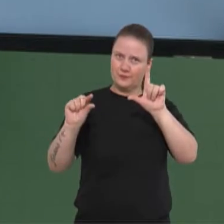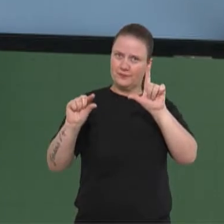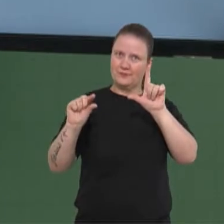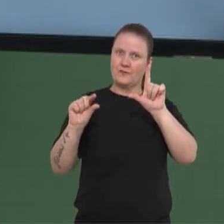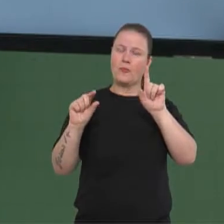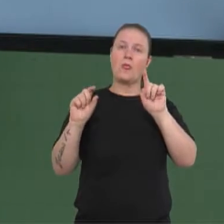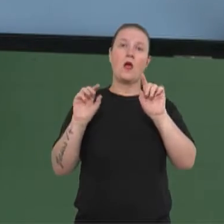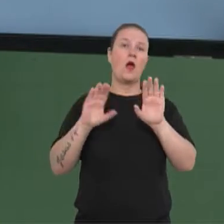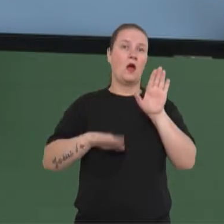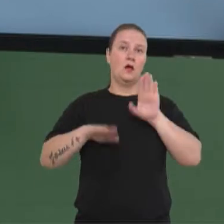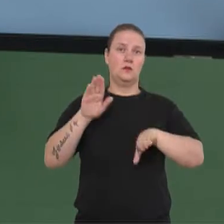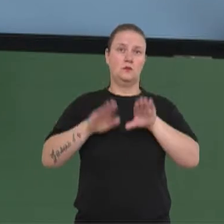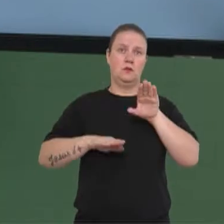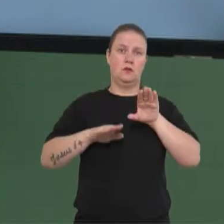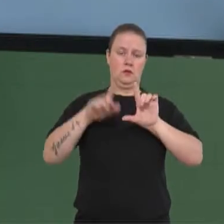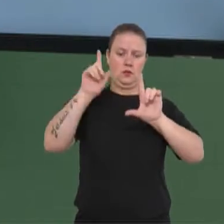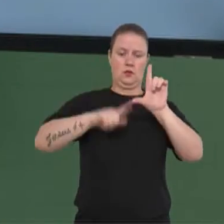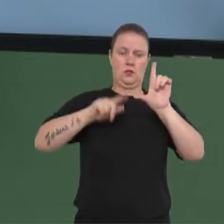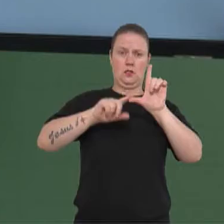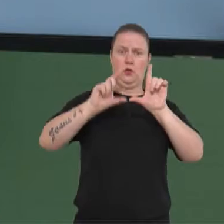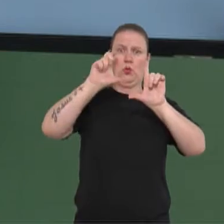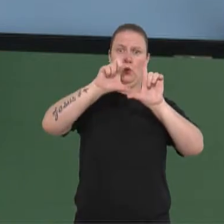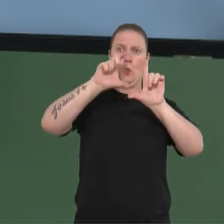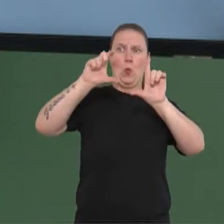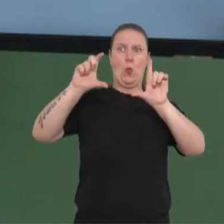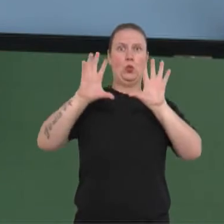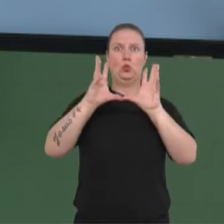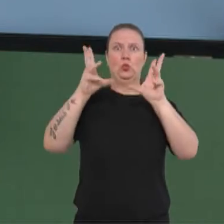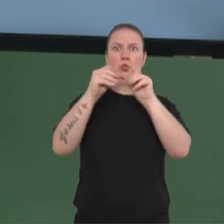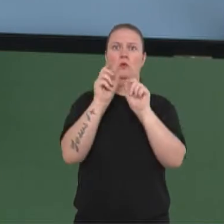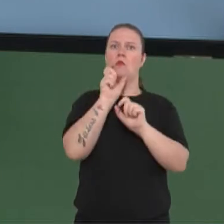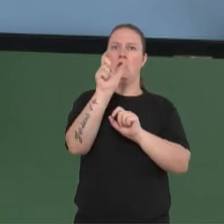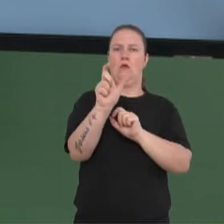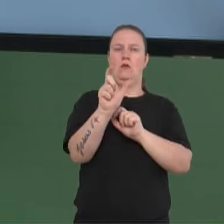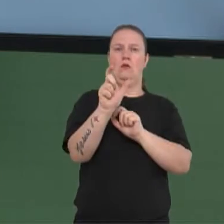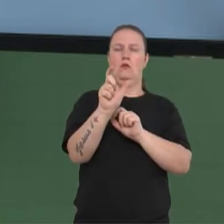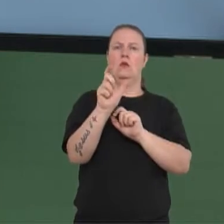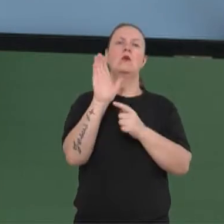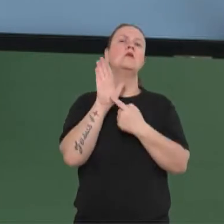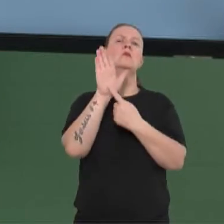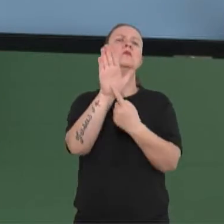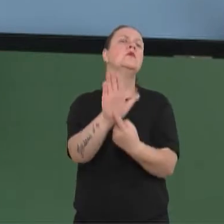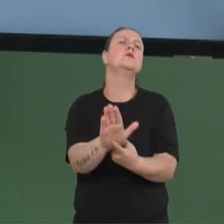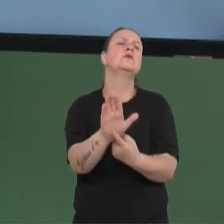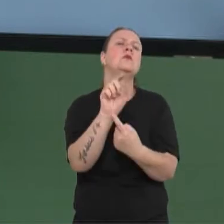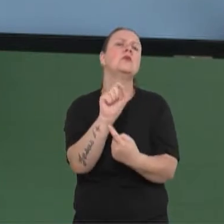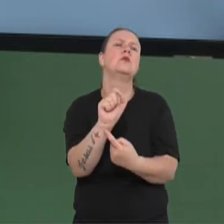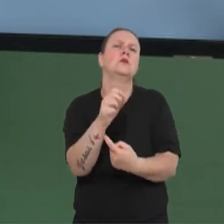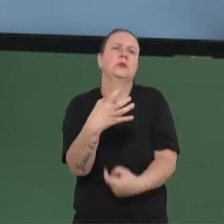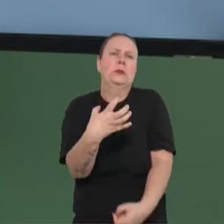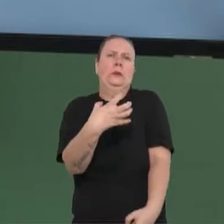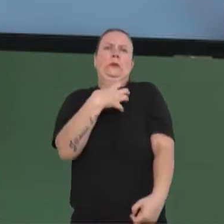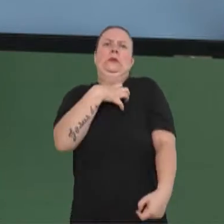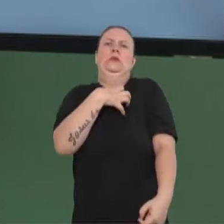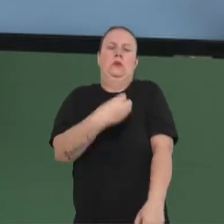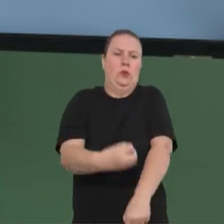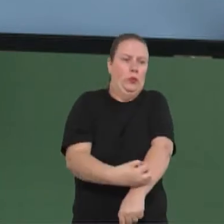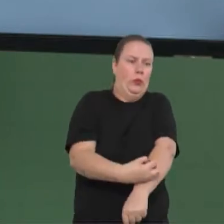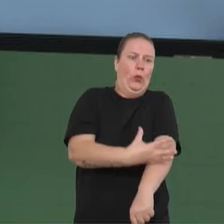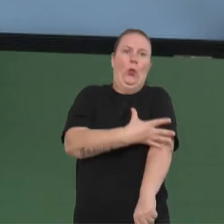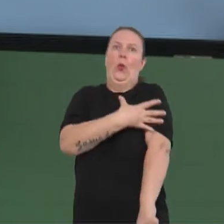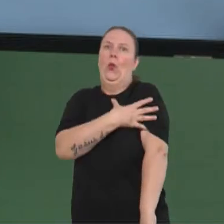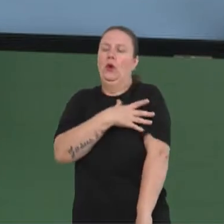aparece todinho em caixa alta. Quando isso ocorre, quer mostrar o nível de emoção do